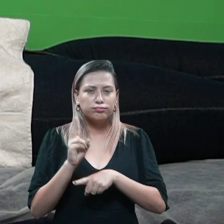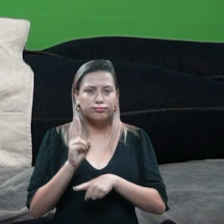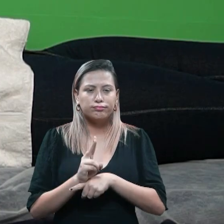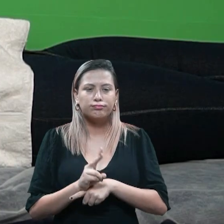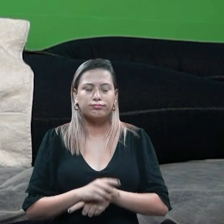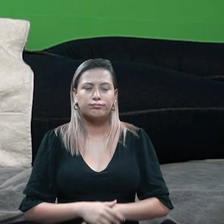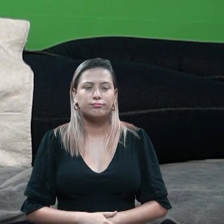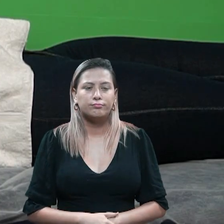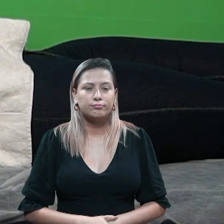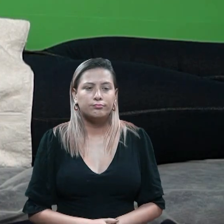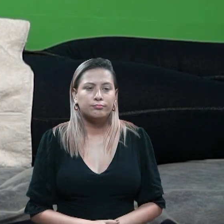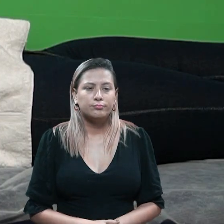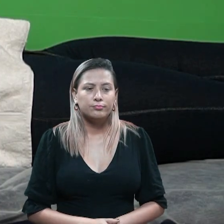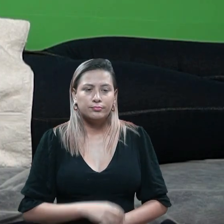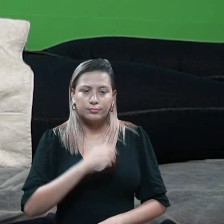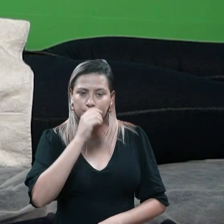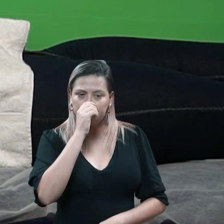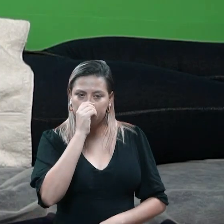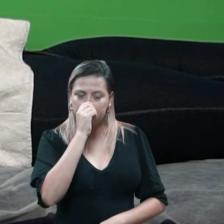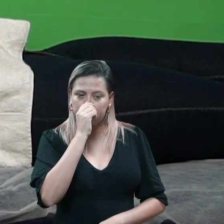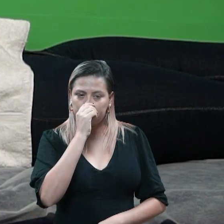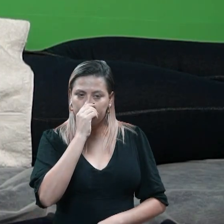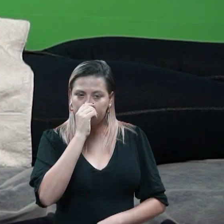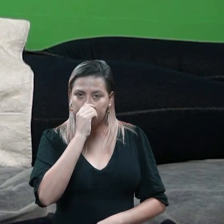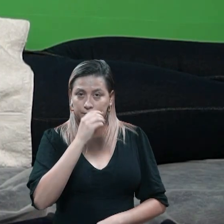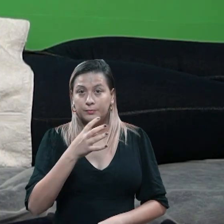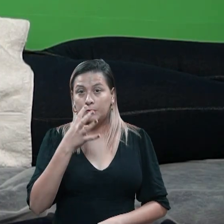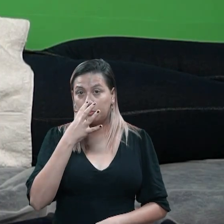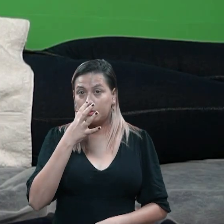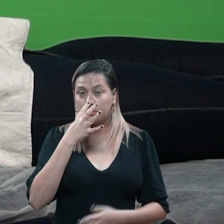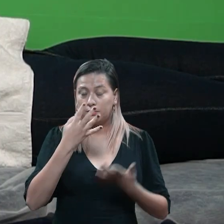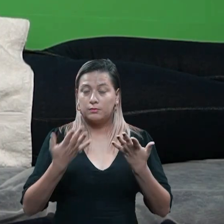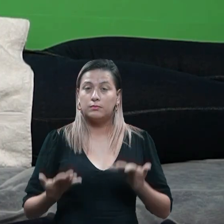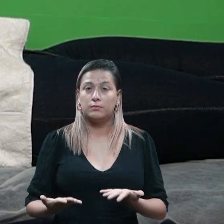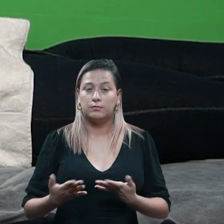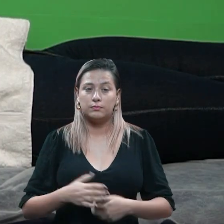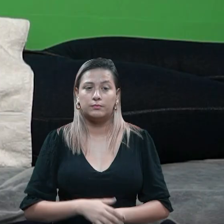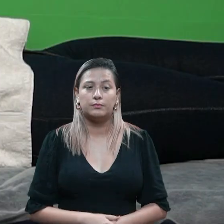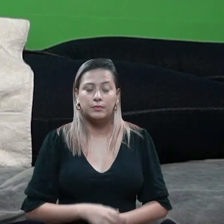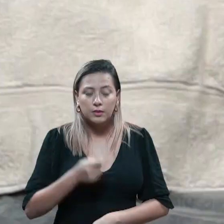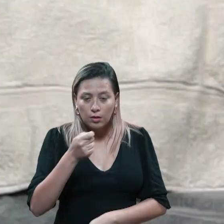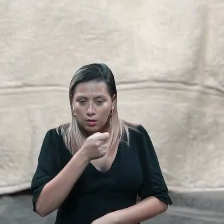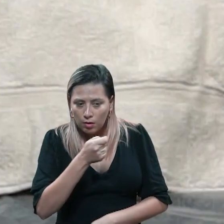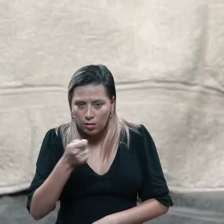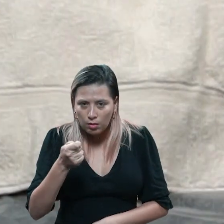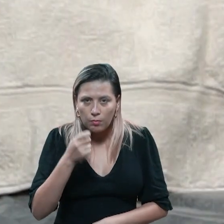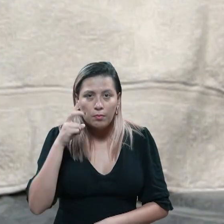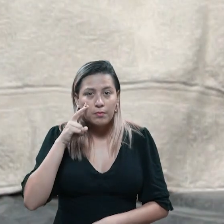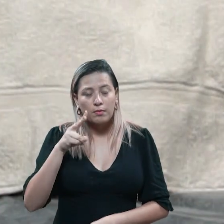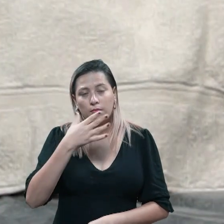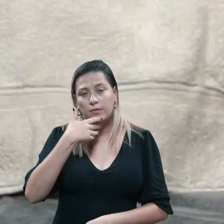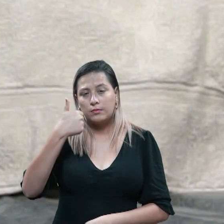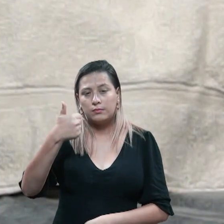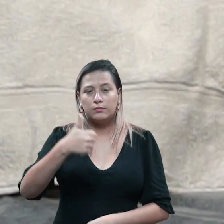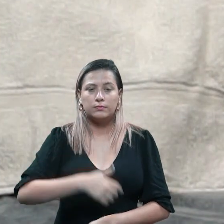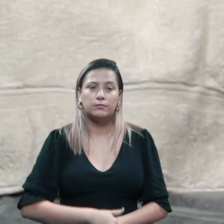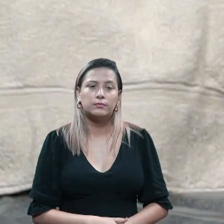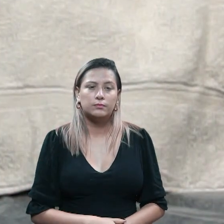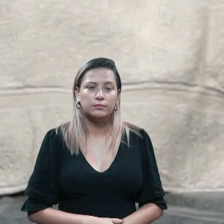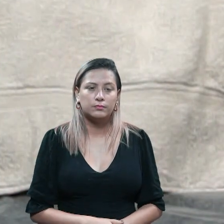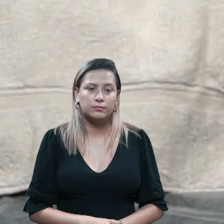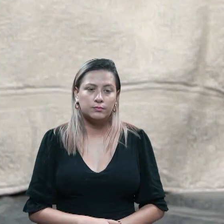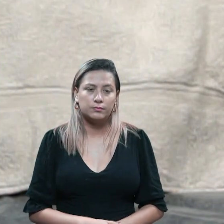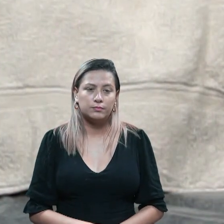gente observa. Eu preciso da lupa para poder olhar, certo? E agora é